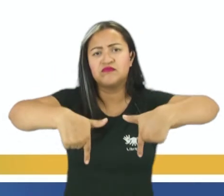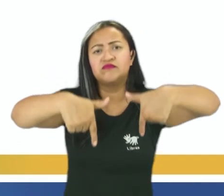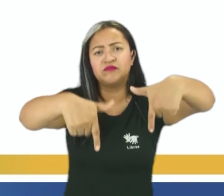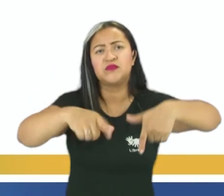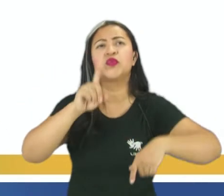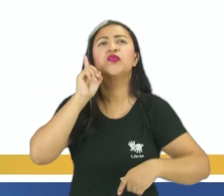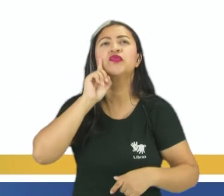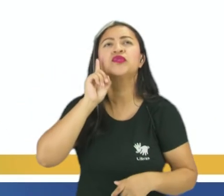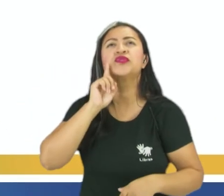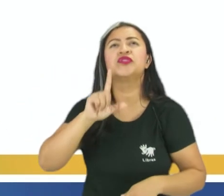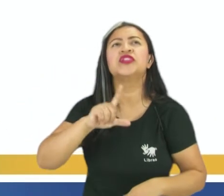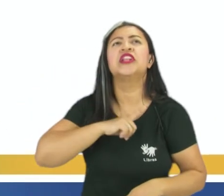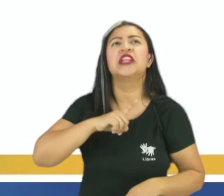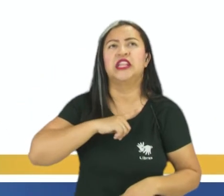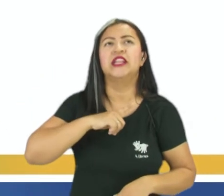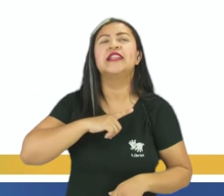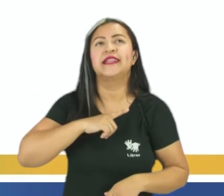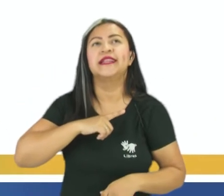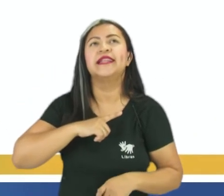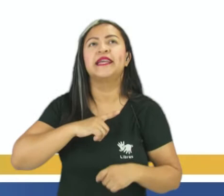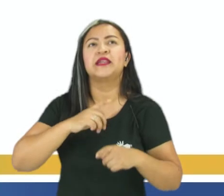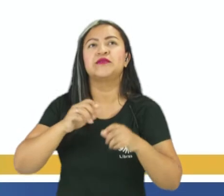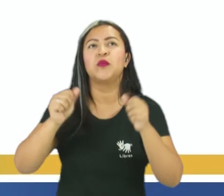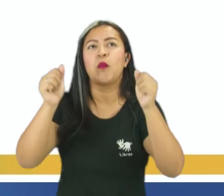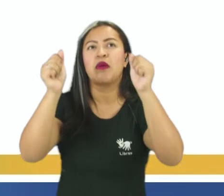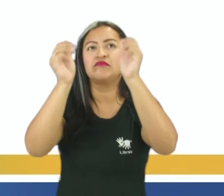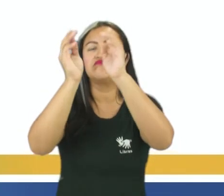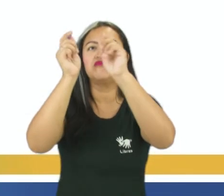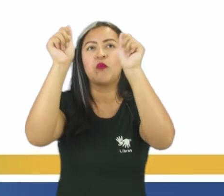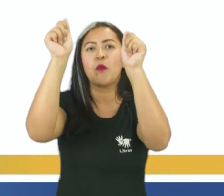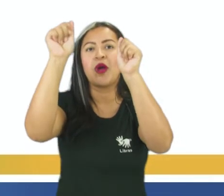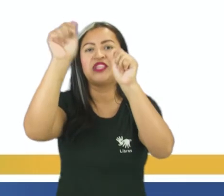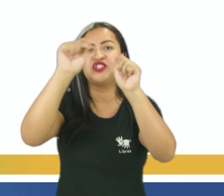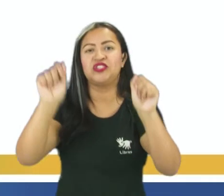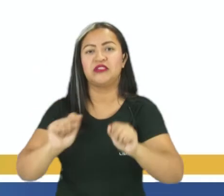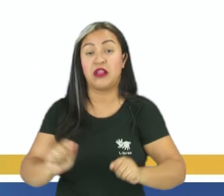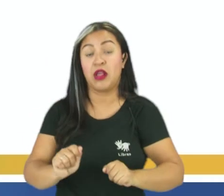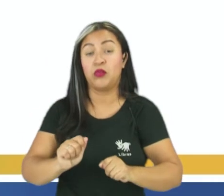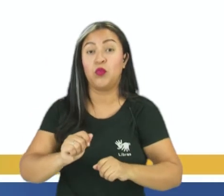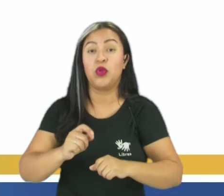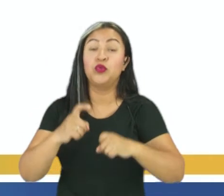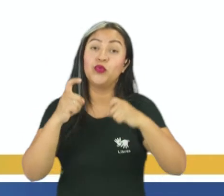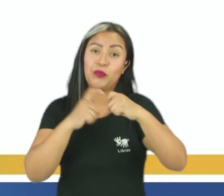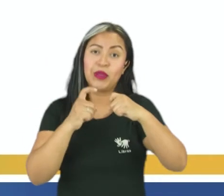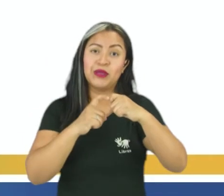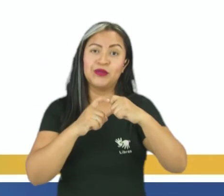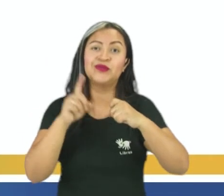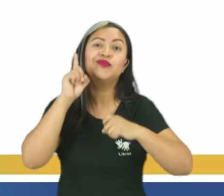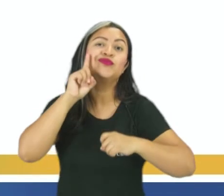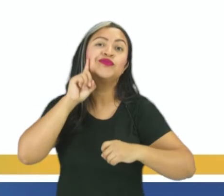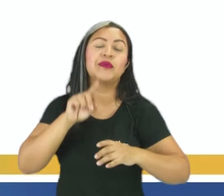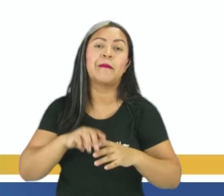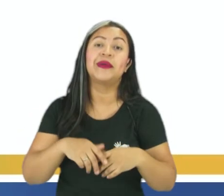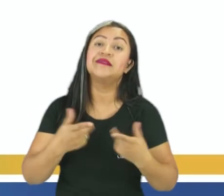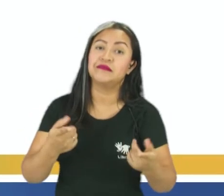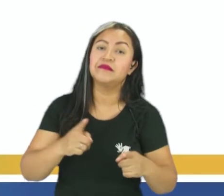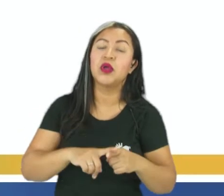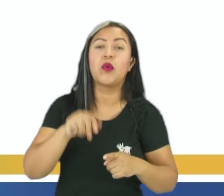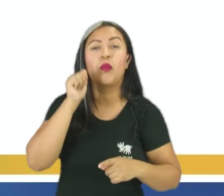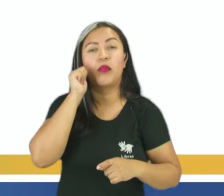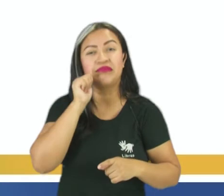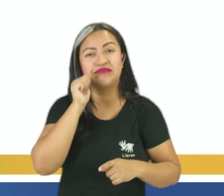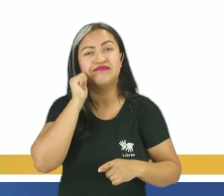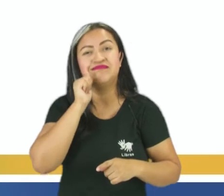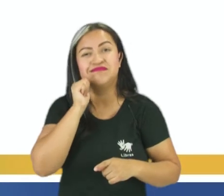tem-se uma estátua desse médico nos Estados Unidos e aí eles sabem que tem toda essa questão da ciência desenvolvida para as mulheres, mas a custo aí